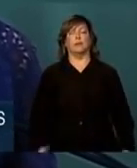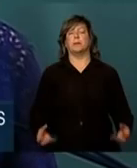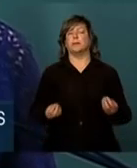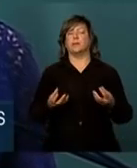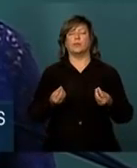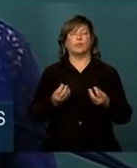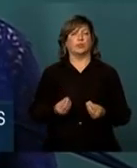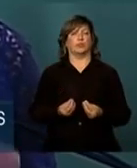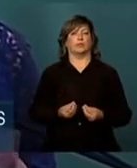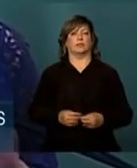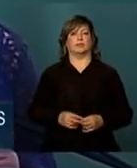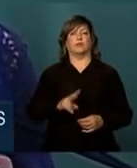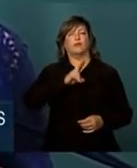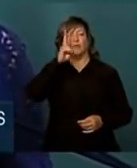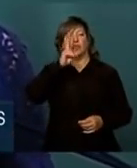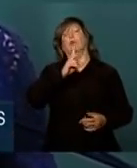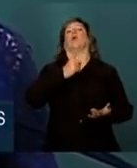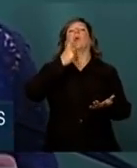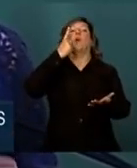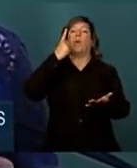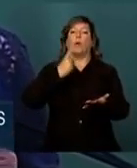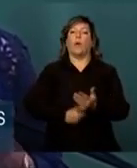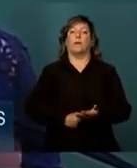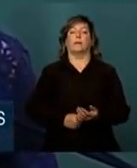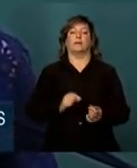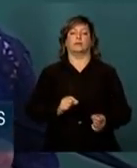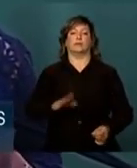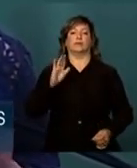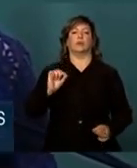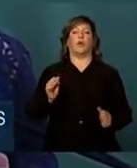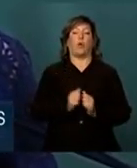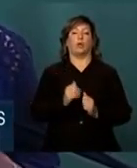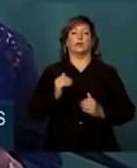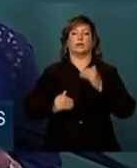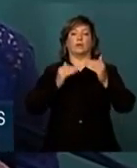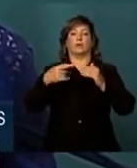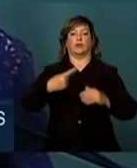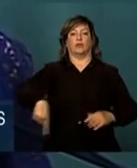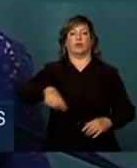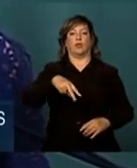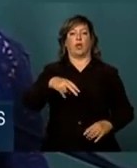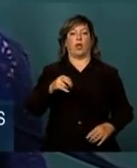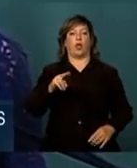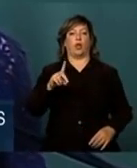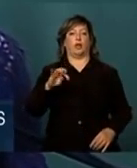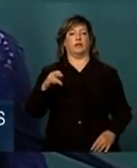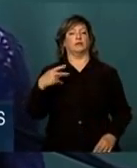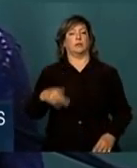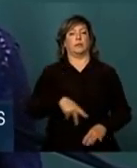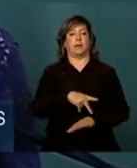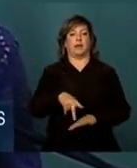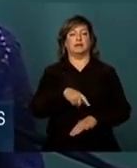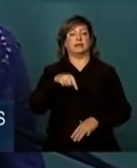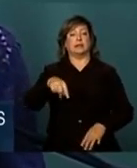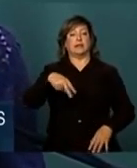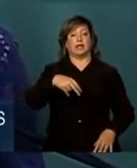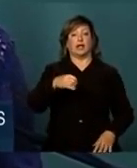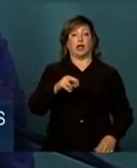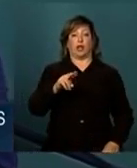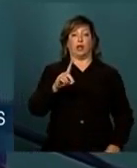imenso compromisso com o desenvolvimento do Nordeste do nosso país. O